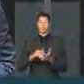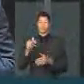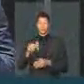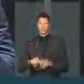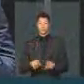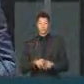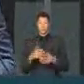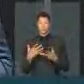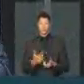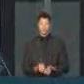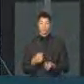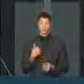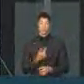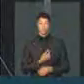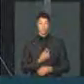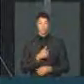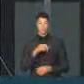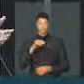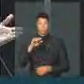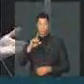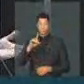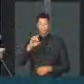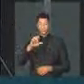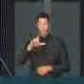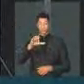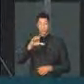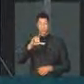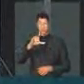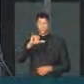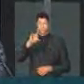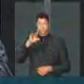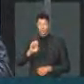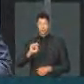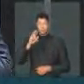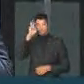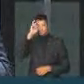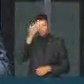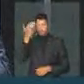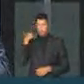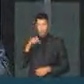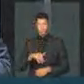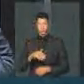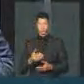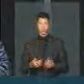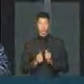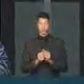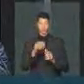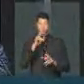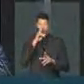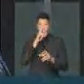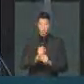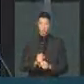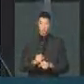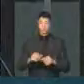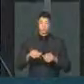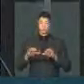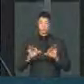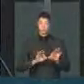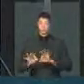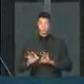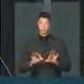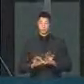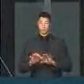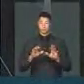assume o nosso colega Delclides Macedo, que tomou posse quinta-feira passada, aqui nessa casa, formando esse time